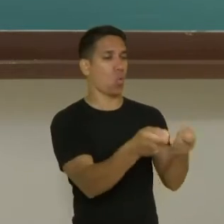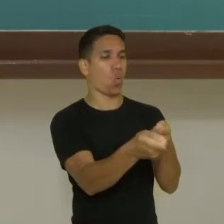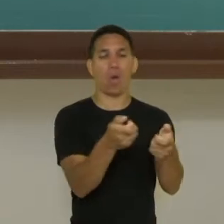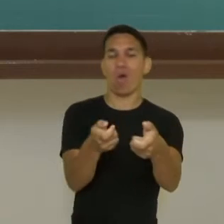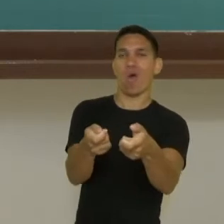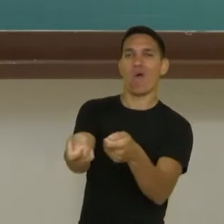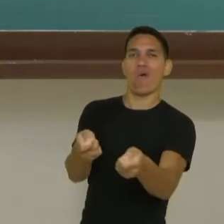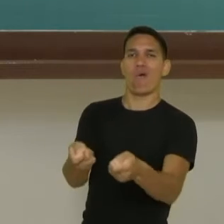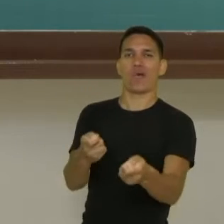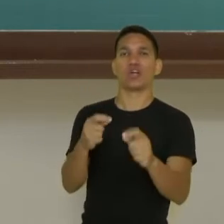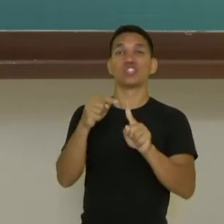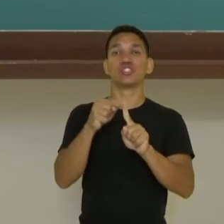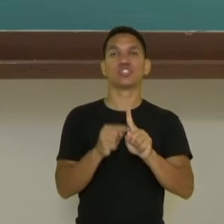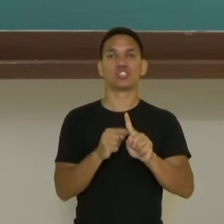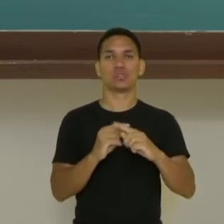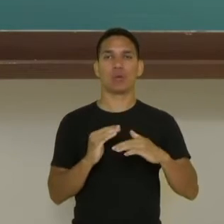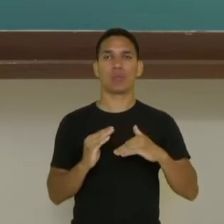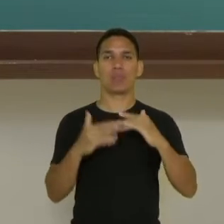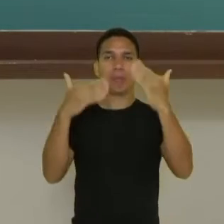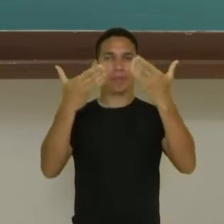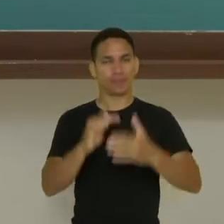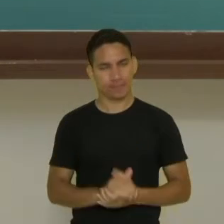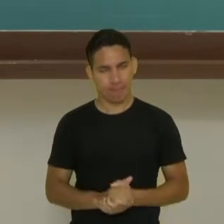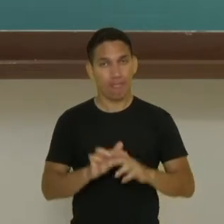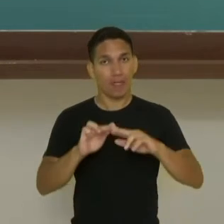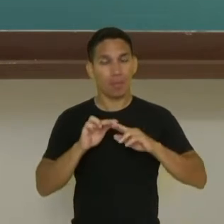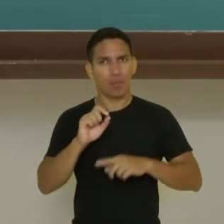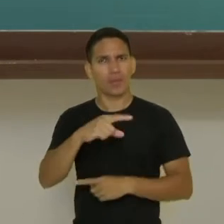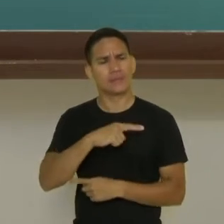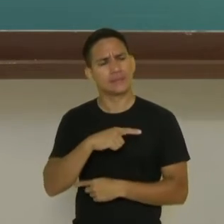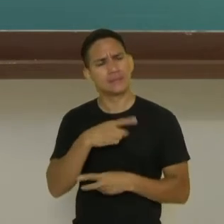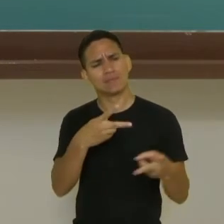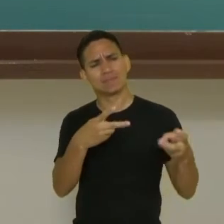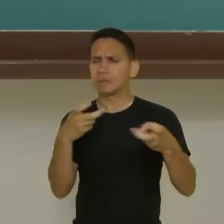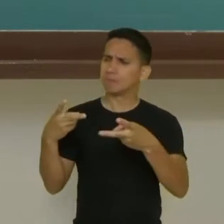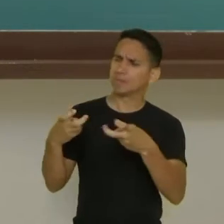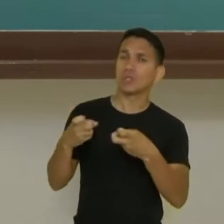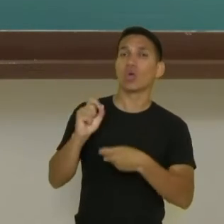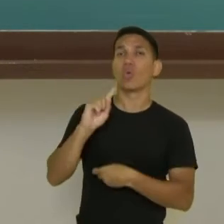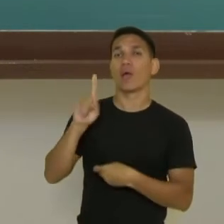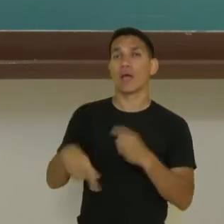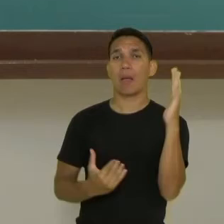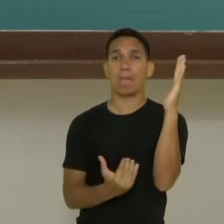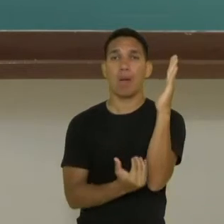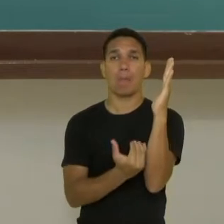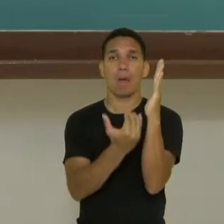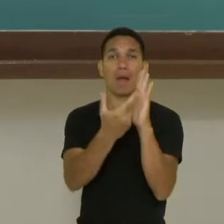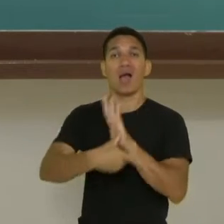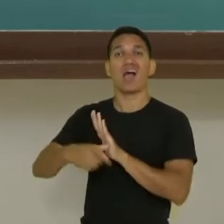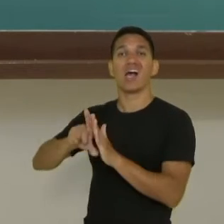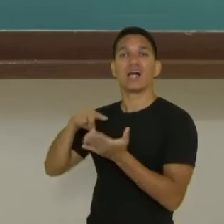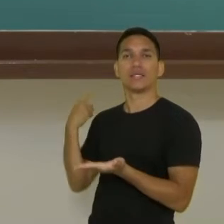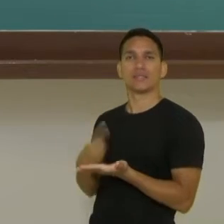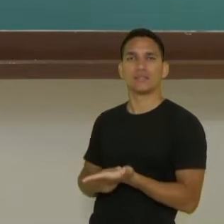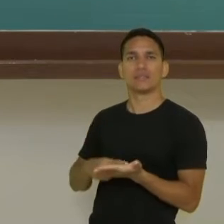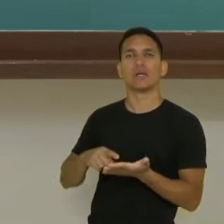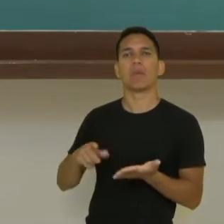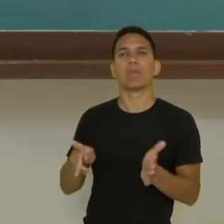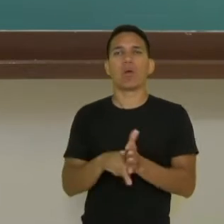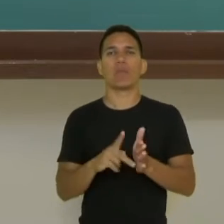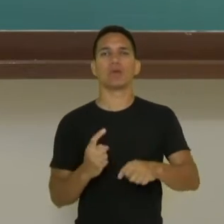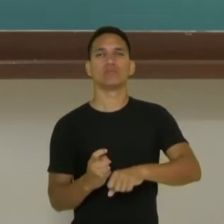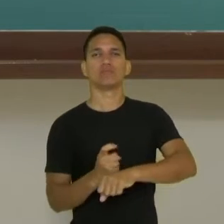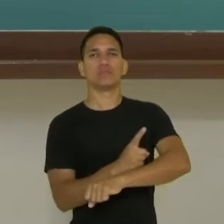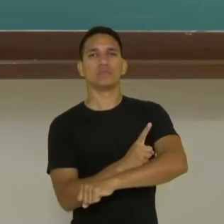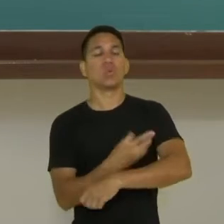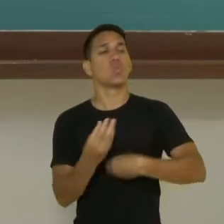de evolução. Perspectiva, então, da existência de uma escala pré-determinada de evolução rumo à